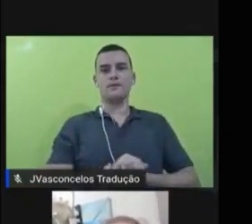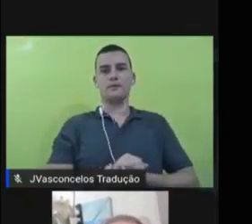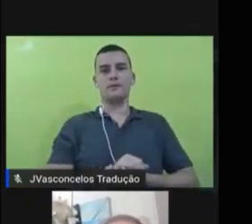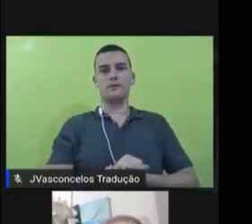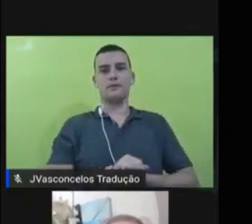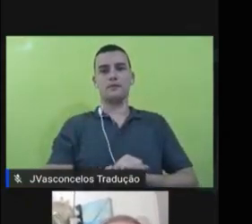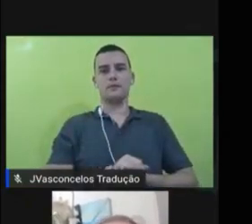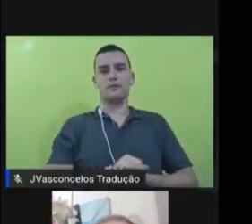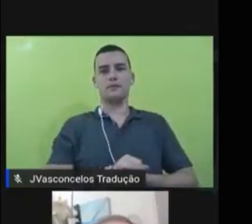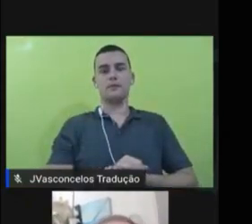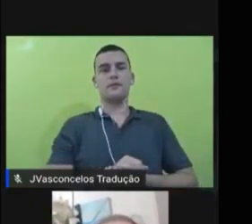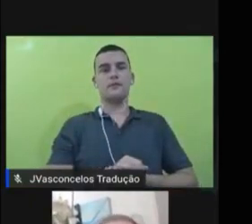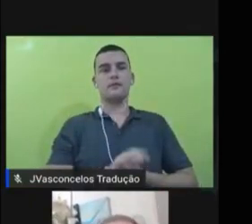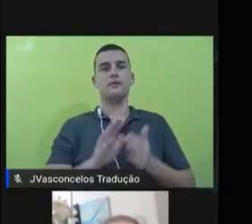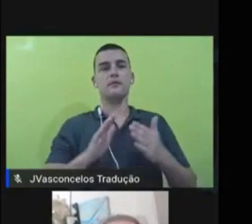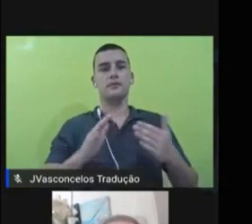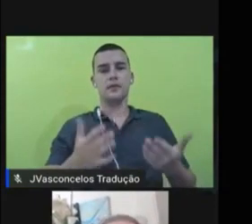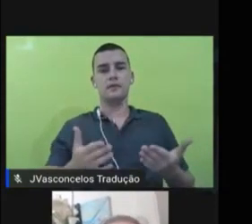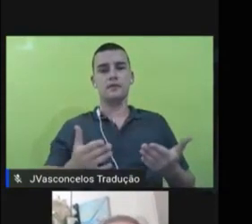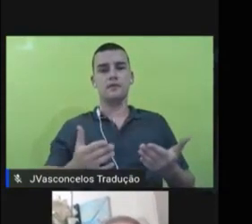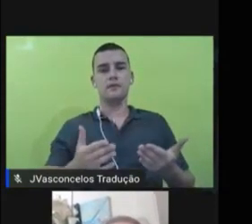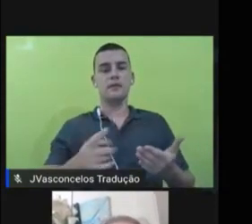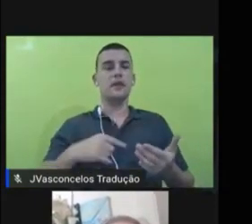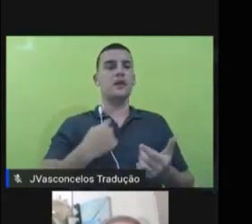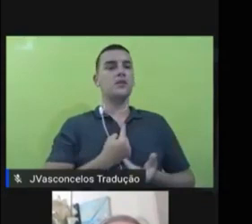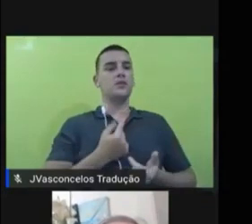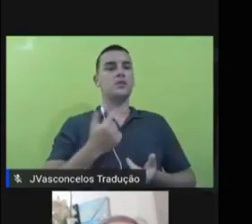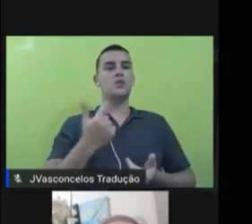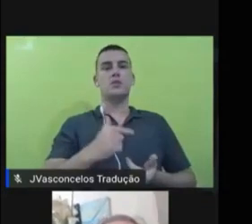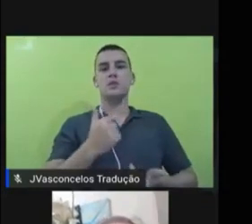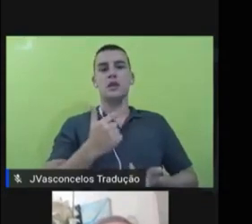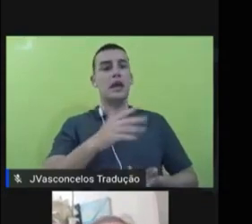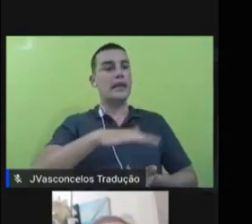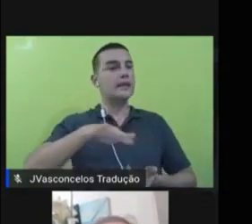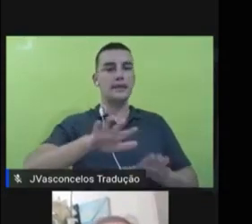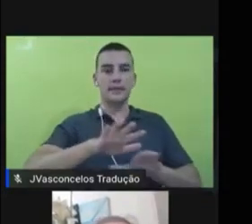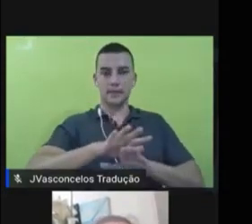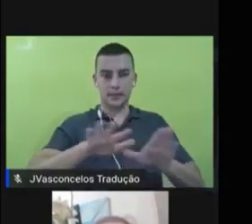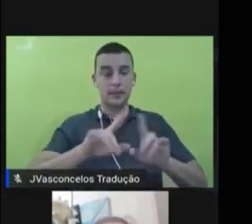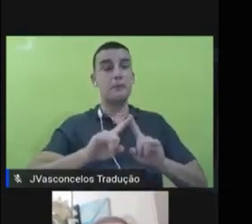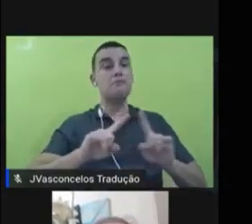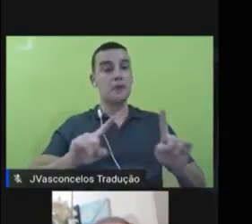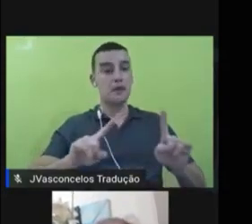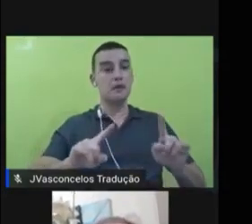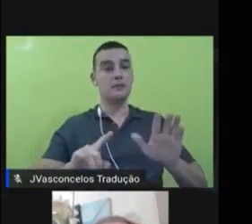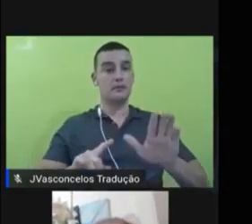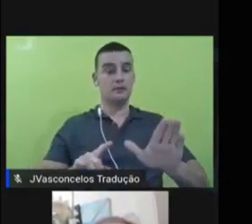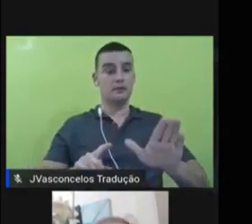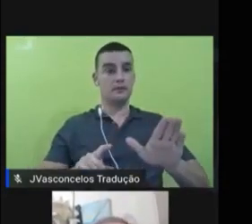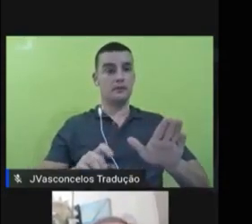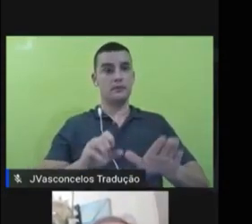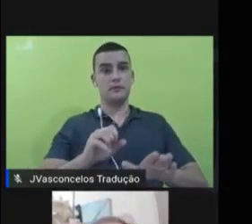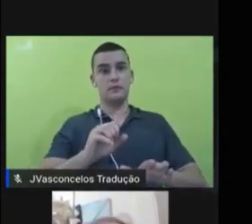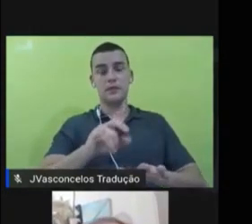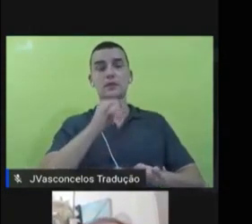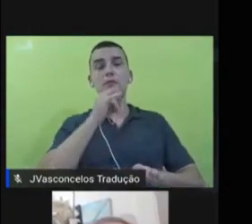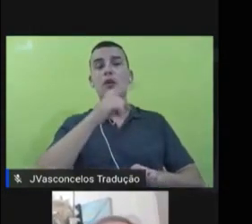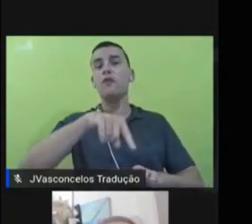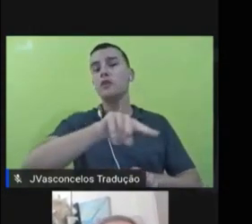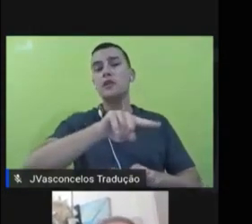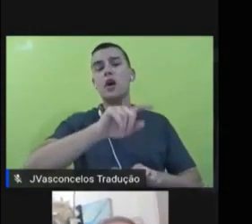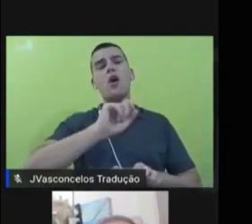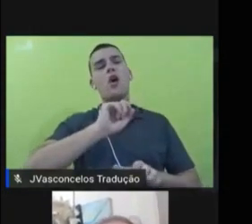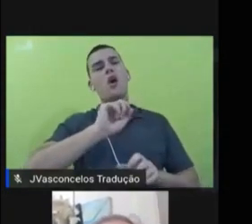grande. Você às vezes pergunta, não, nós não temos crianças nessa condição. Mas se vocês após o curso,